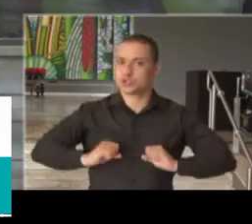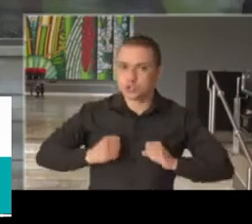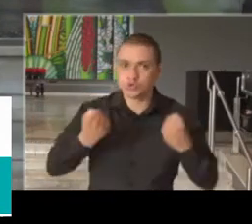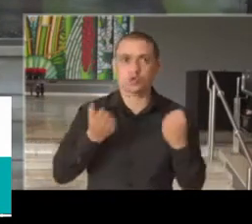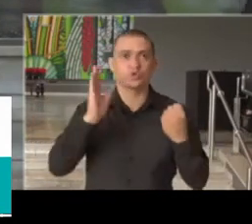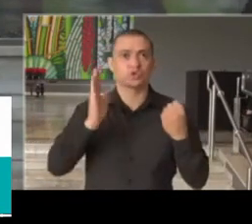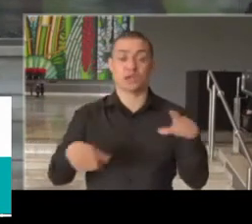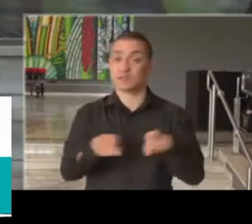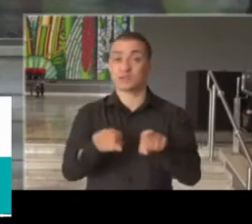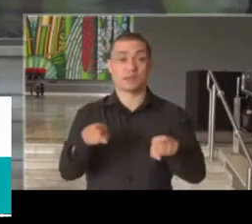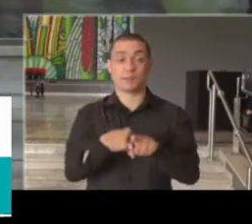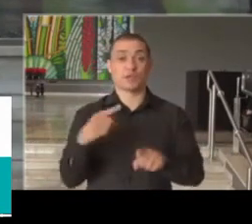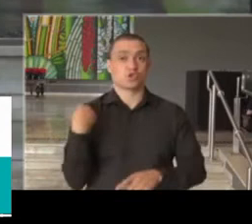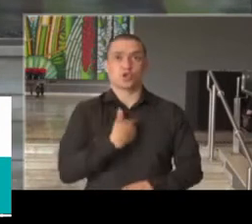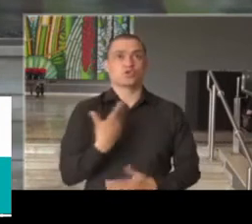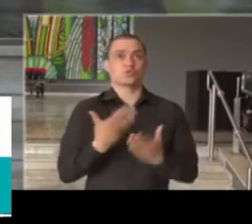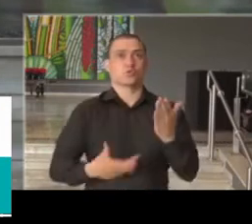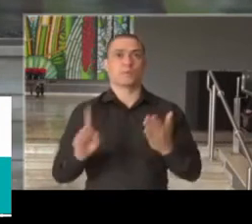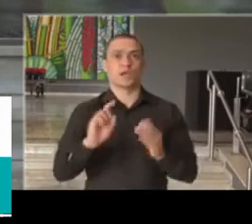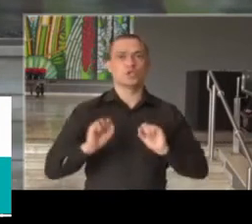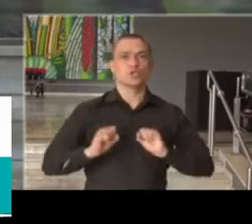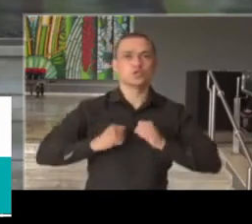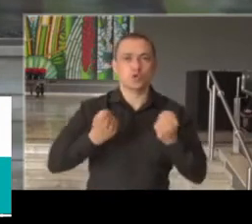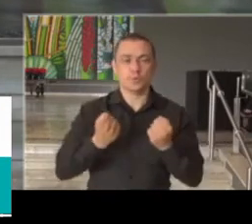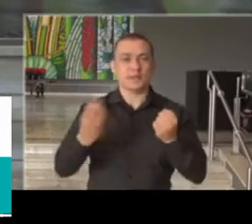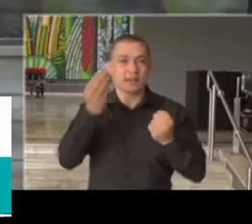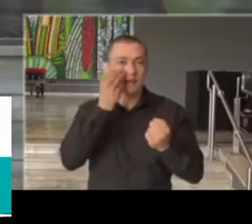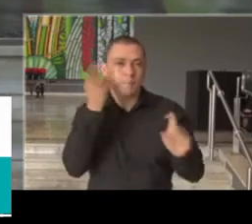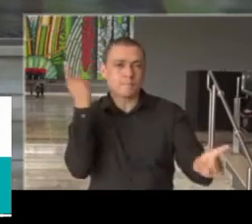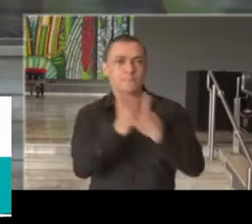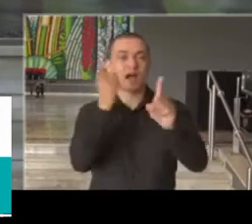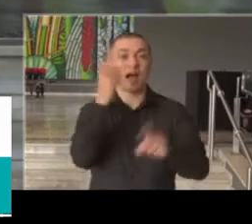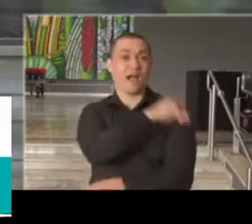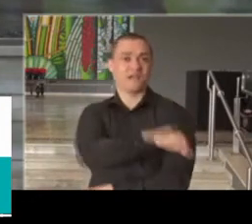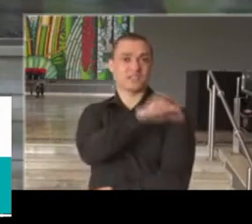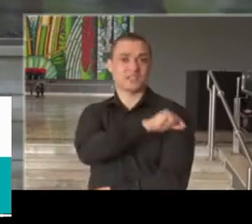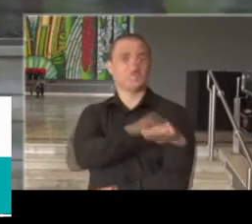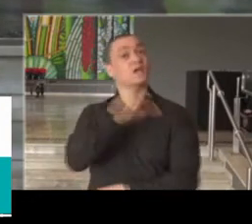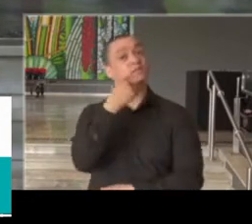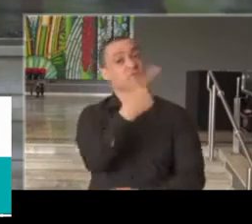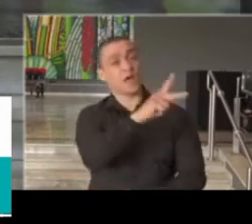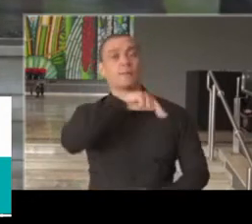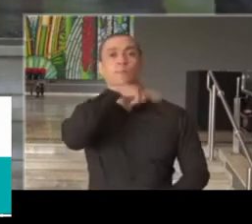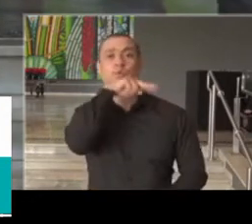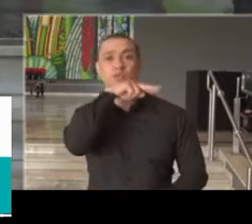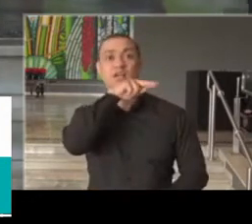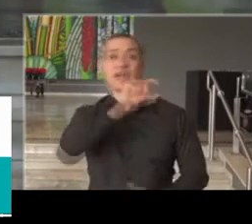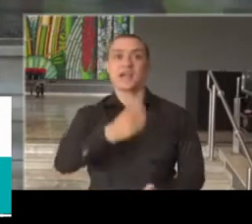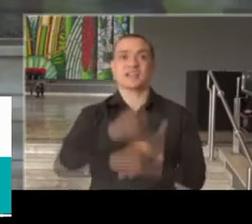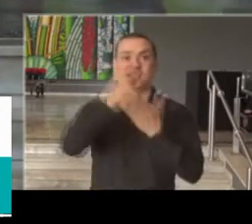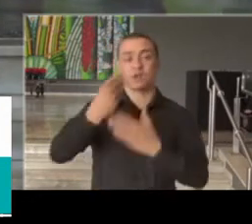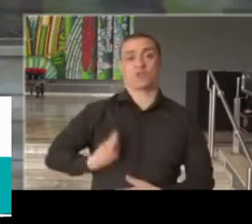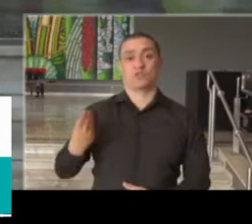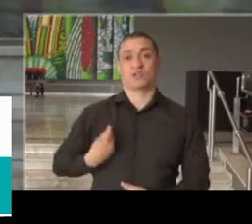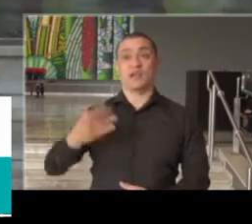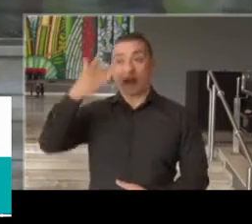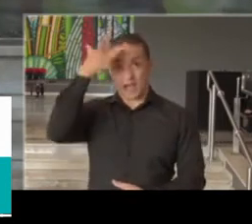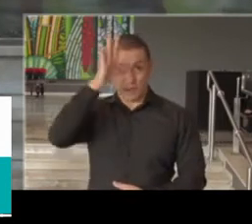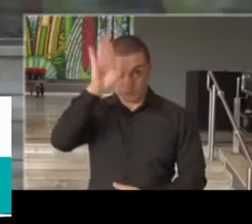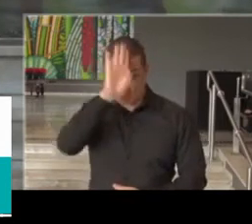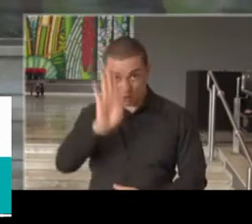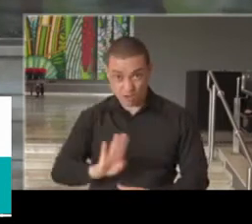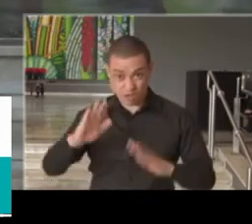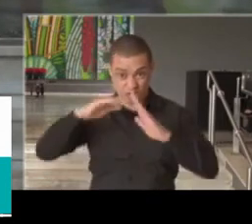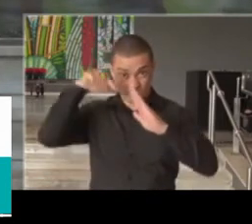não estamos medindo, Marcelo, para termos a vacina do Butantan, a vacina que salva vidas dos brasileiros de São